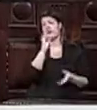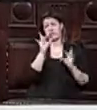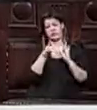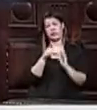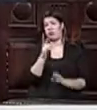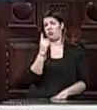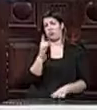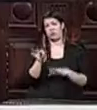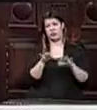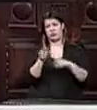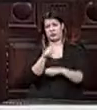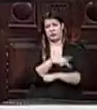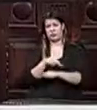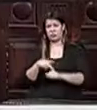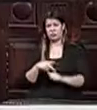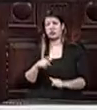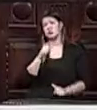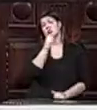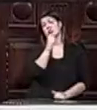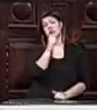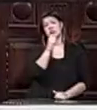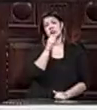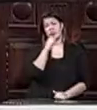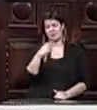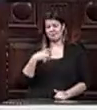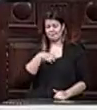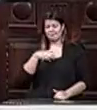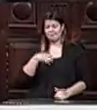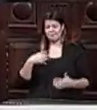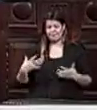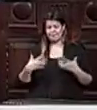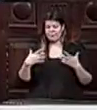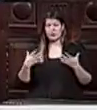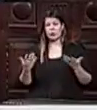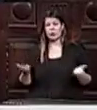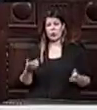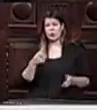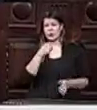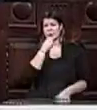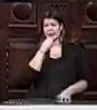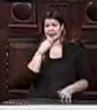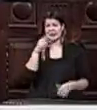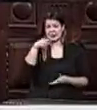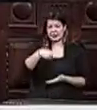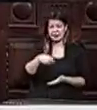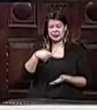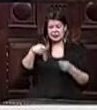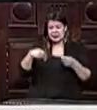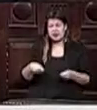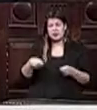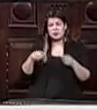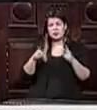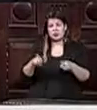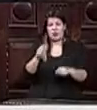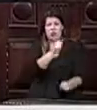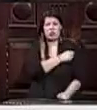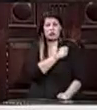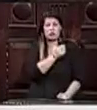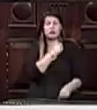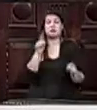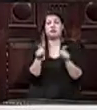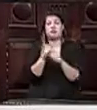sem criar identidade, sem criar sensação de pertencimento, sem estabelecer vínculos sólidos com os alunos, com seus colegas profissionais da